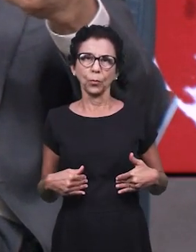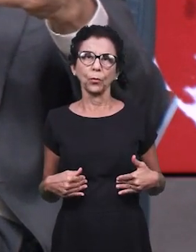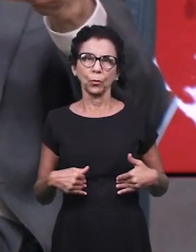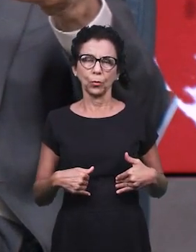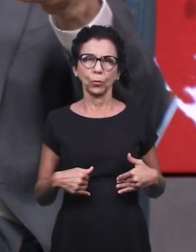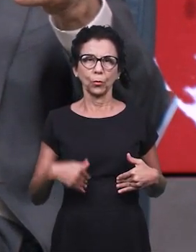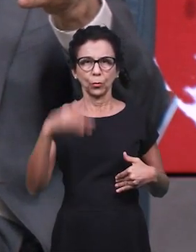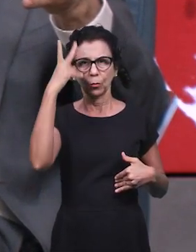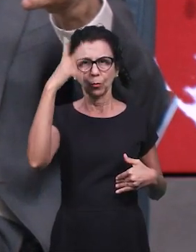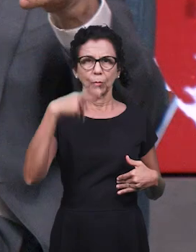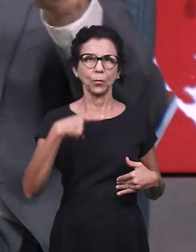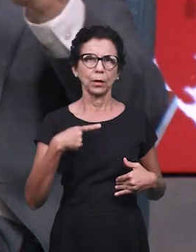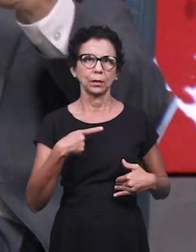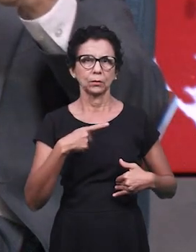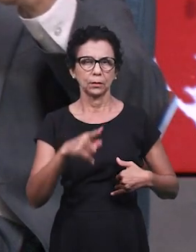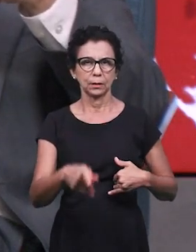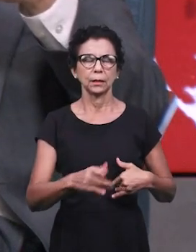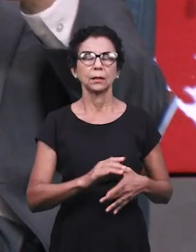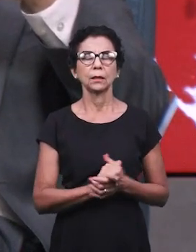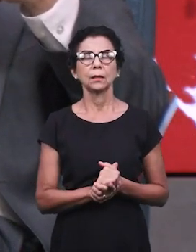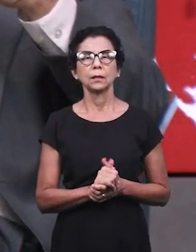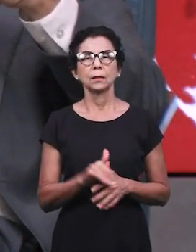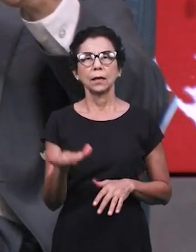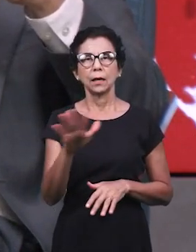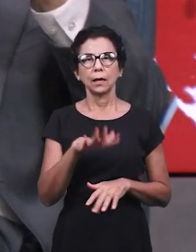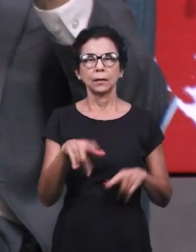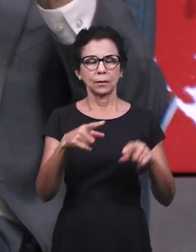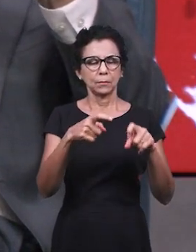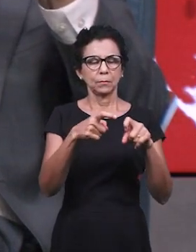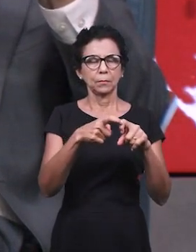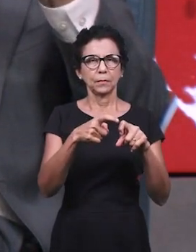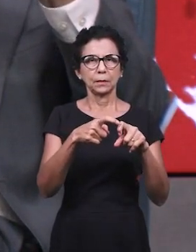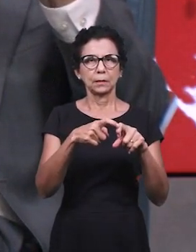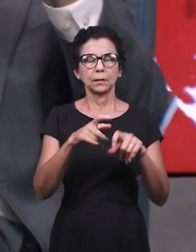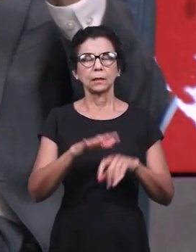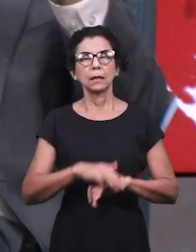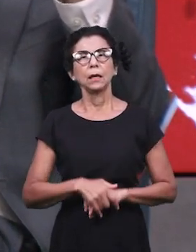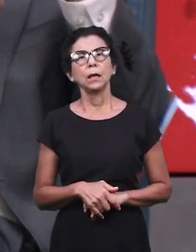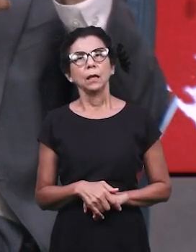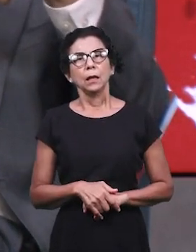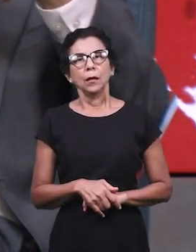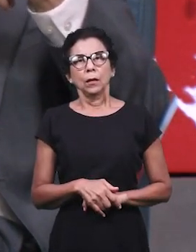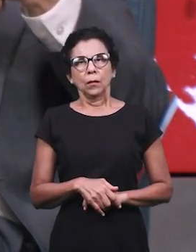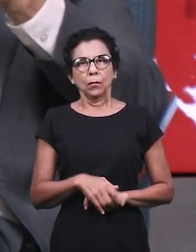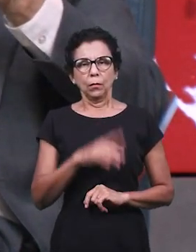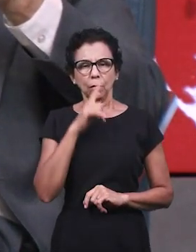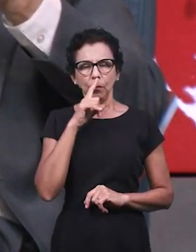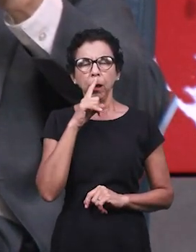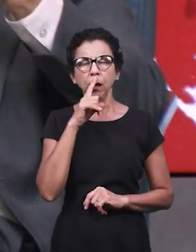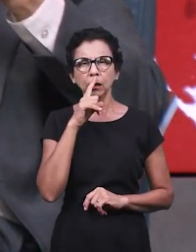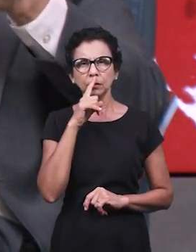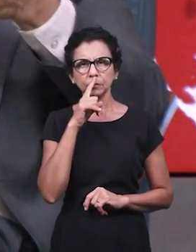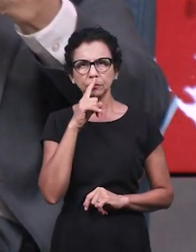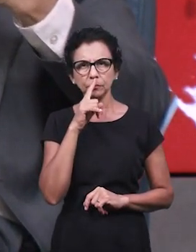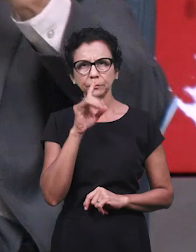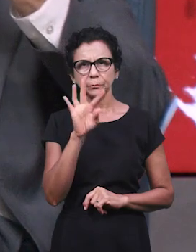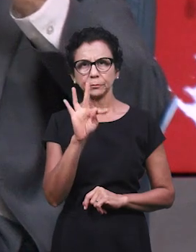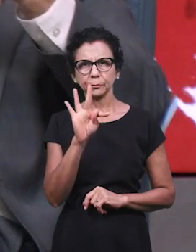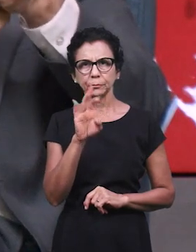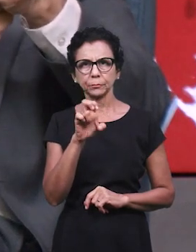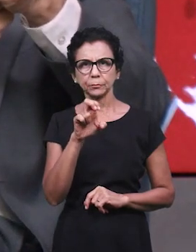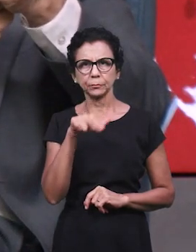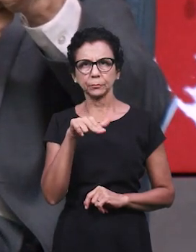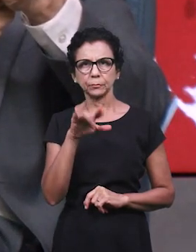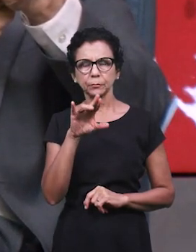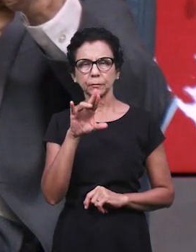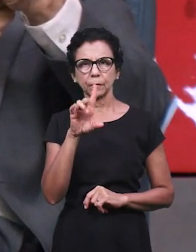tendões, por exemplo, pegar aqui um pouquinho de medicina, os tendões, eles têm a força de tração de um cabo de